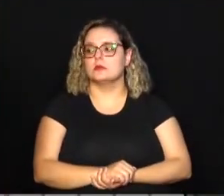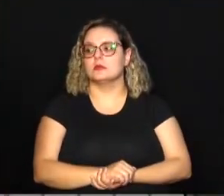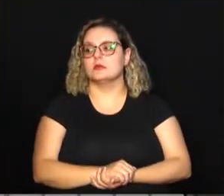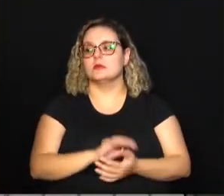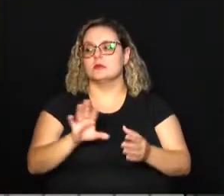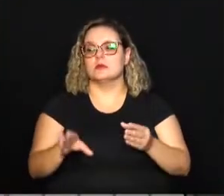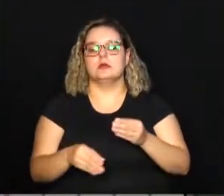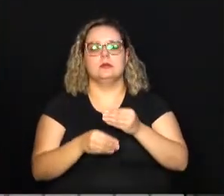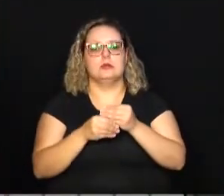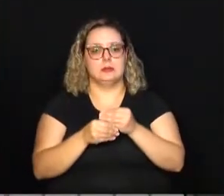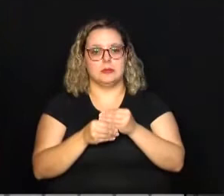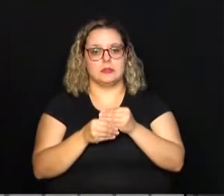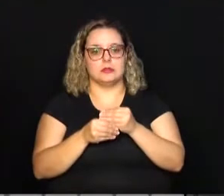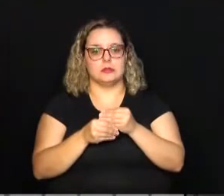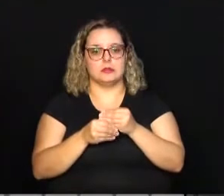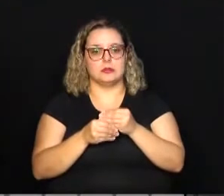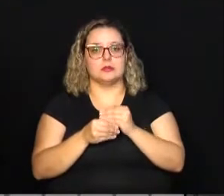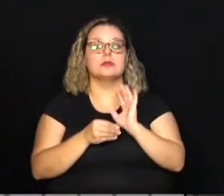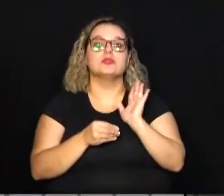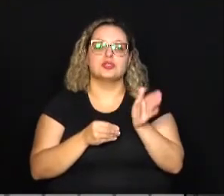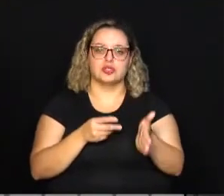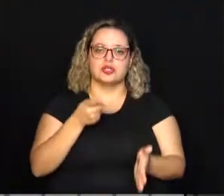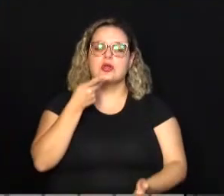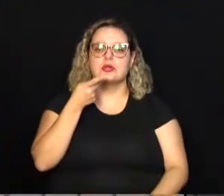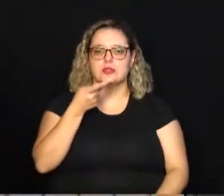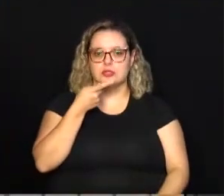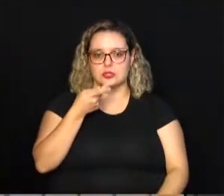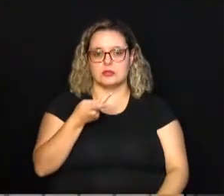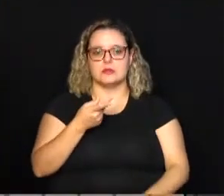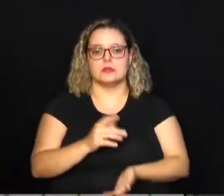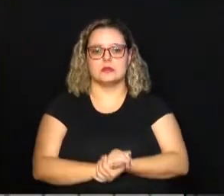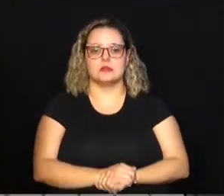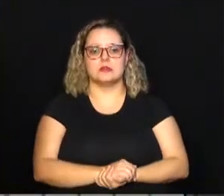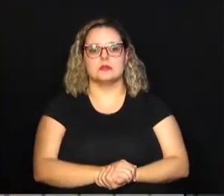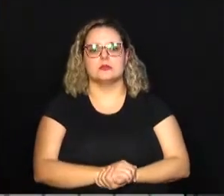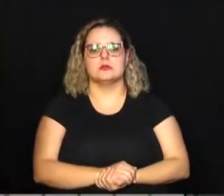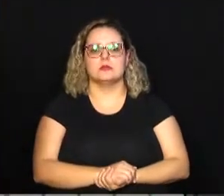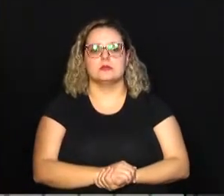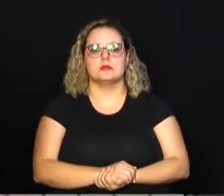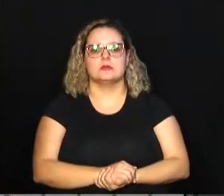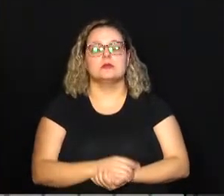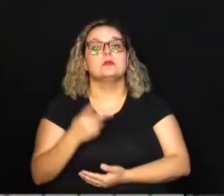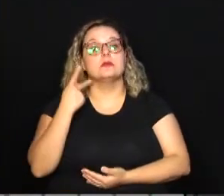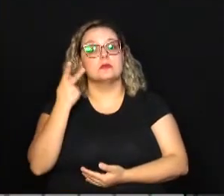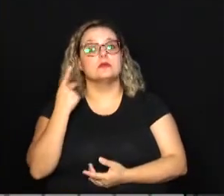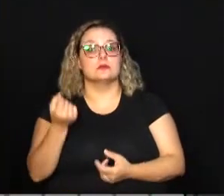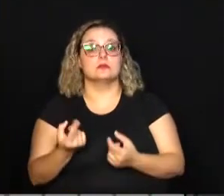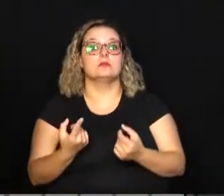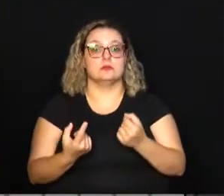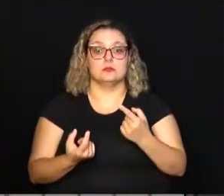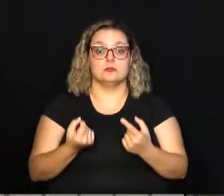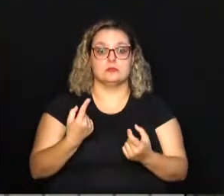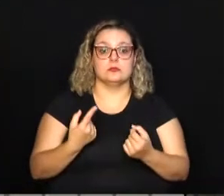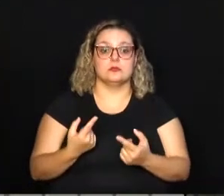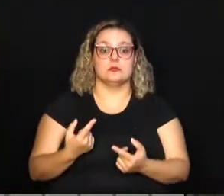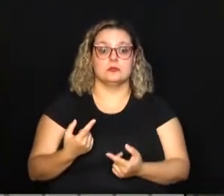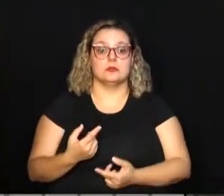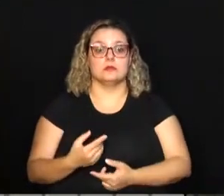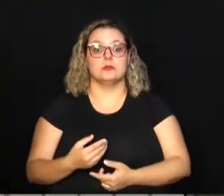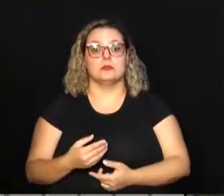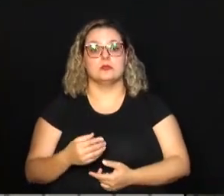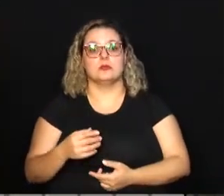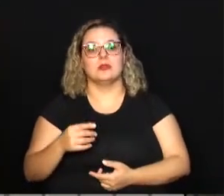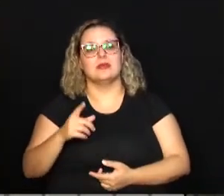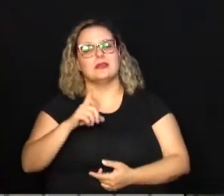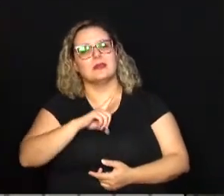complementando aí, né, o que o senhor já disse, e alguns vereadores, às vezes, eles insistem em algumas